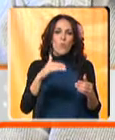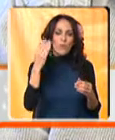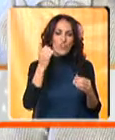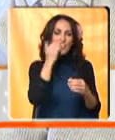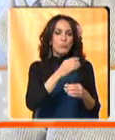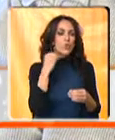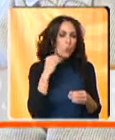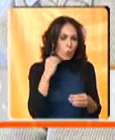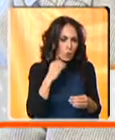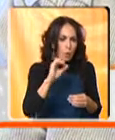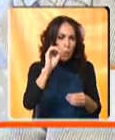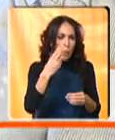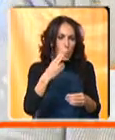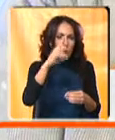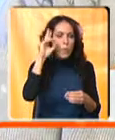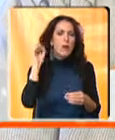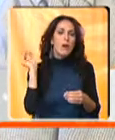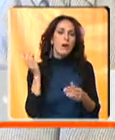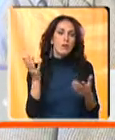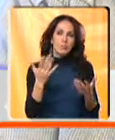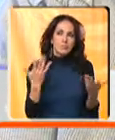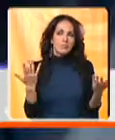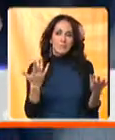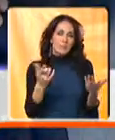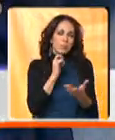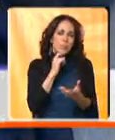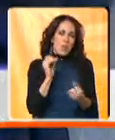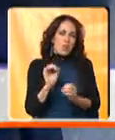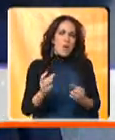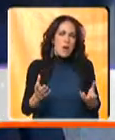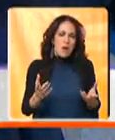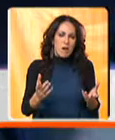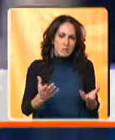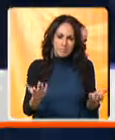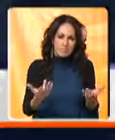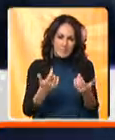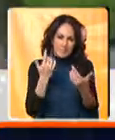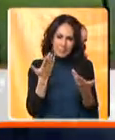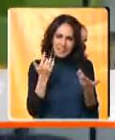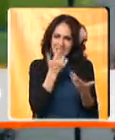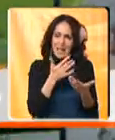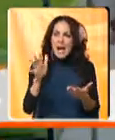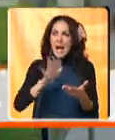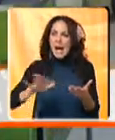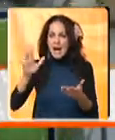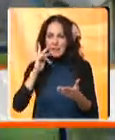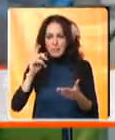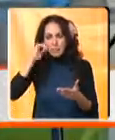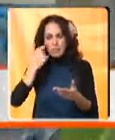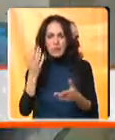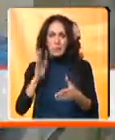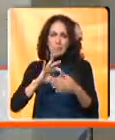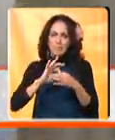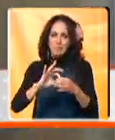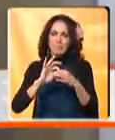terror. Ou então estava a queimar oportunidades, não é? Outra das áreas da sua vida que ficou afetada foram as